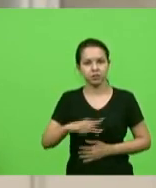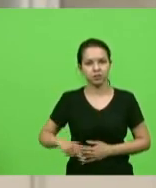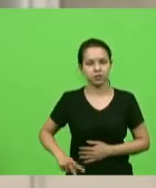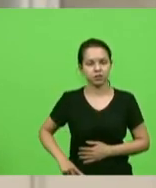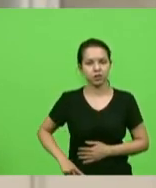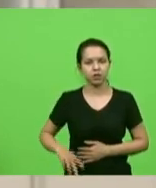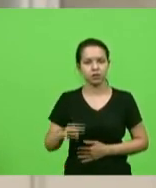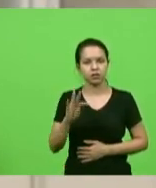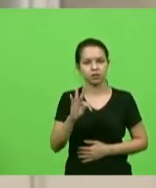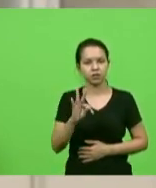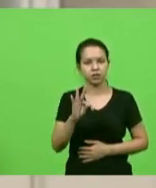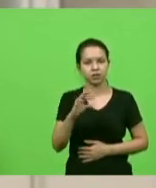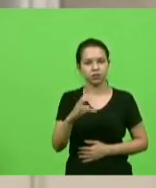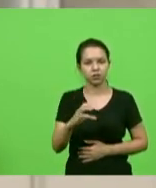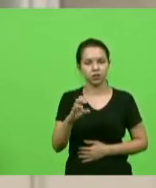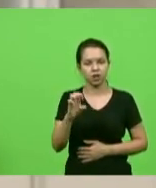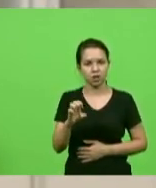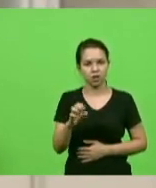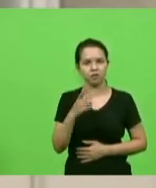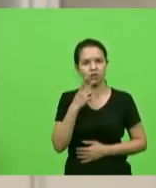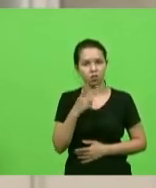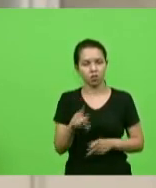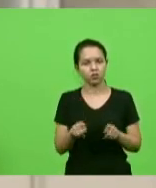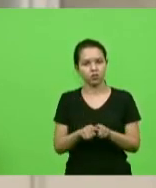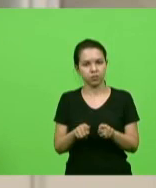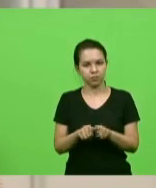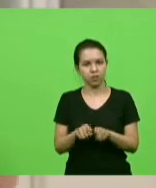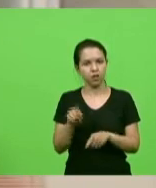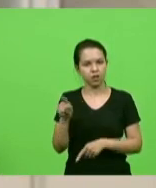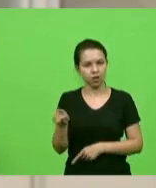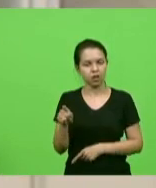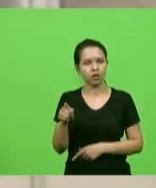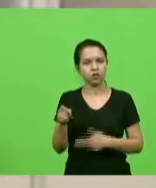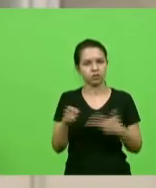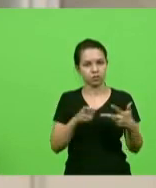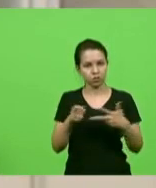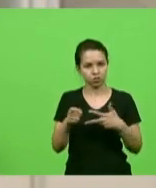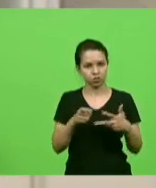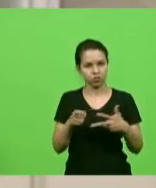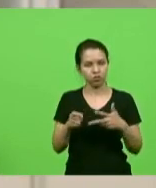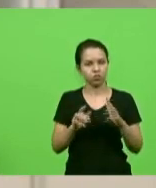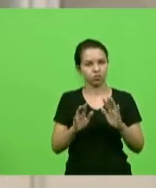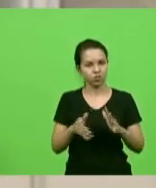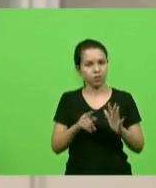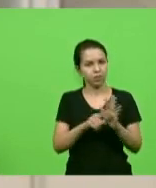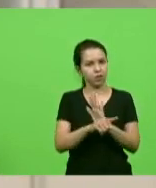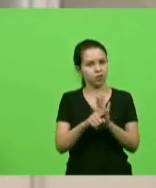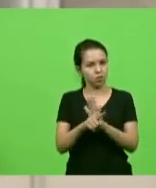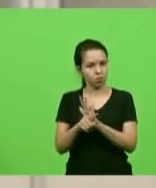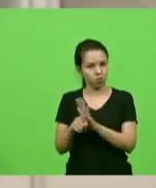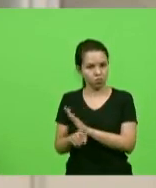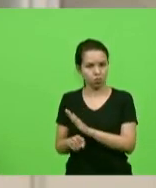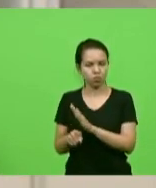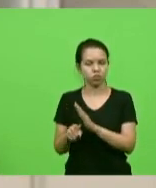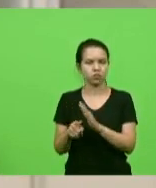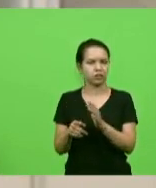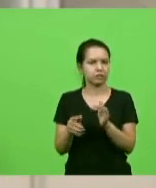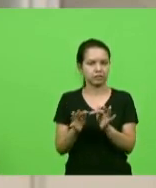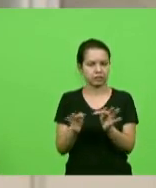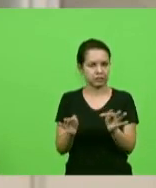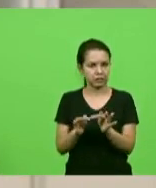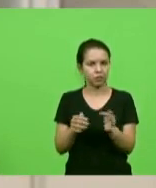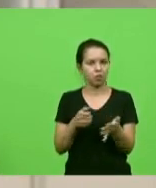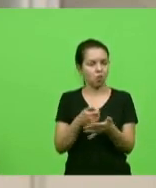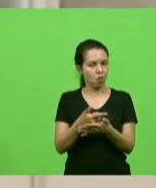do TSE afirmou ainda que embora o Executivo tenha formalizado uma consulta genérica sobre compras com